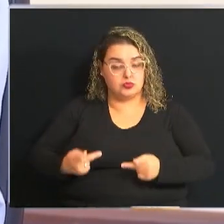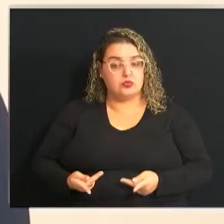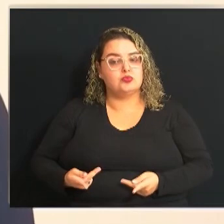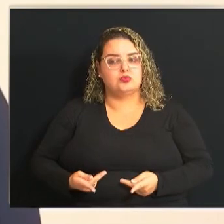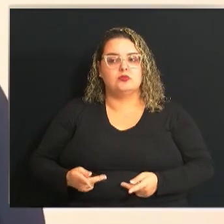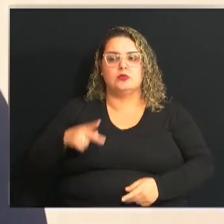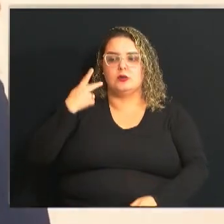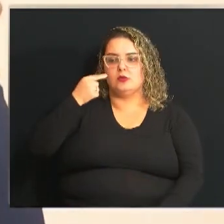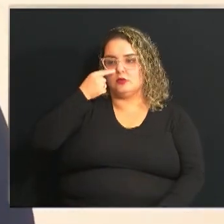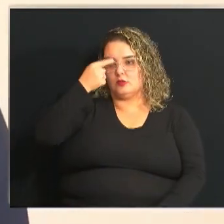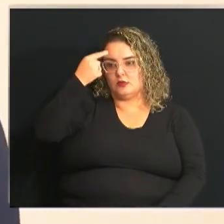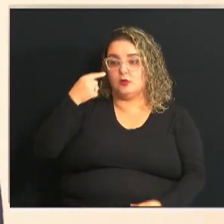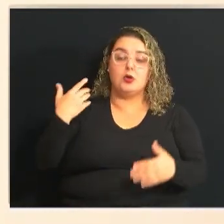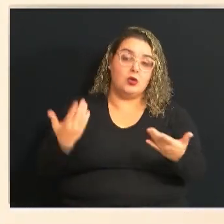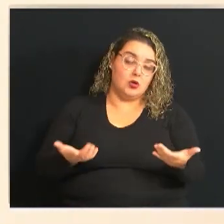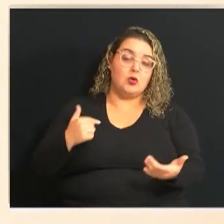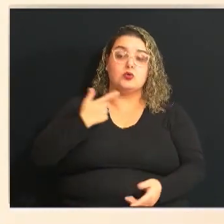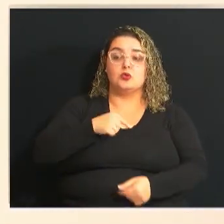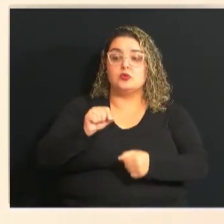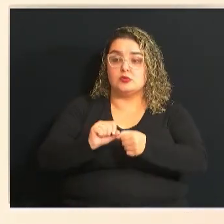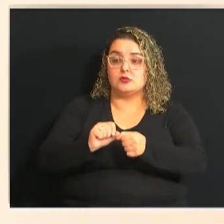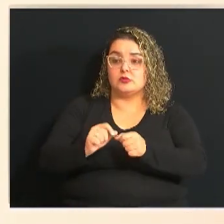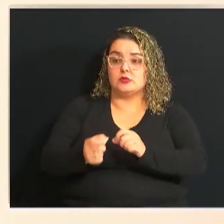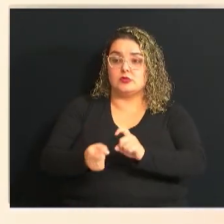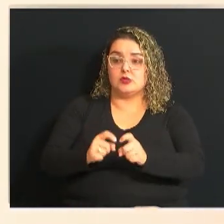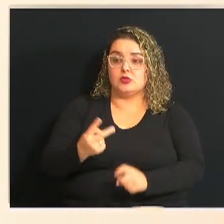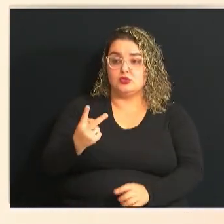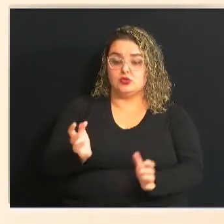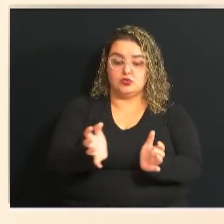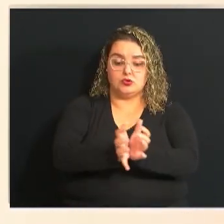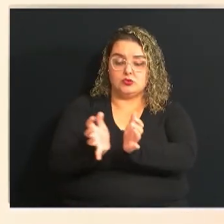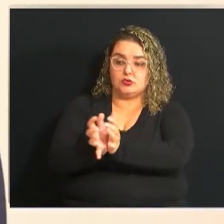com políticas públicas, a prática desse importante esporte.